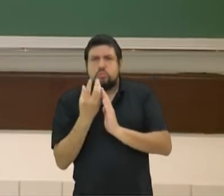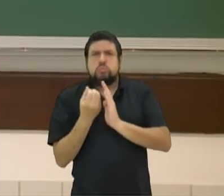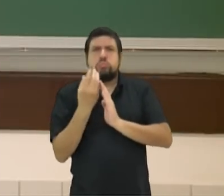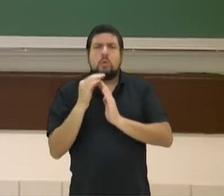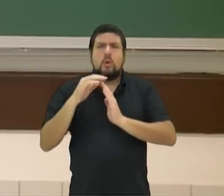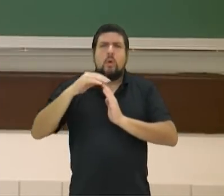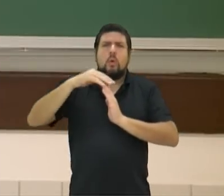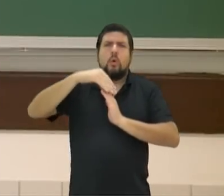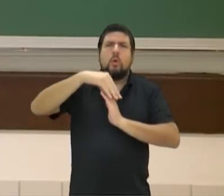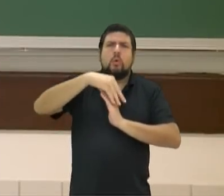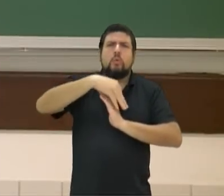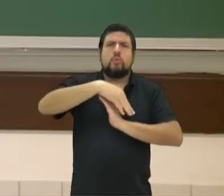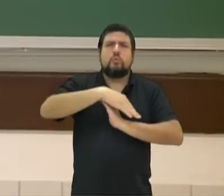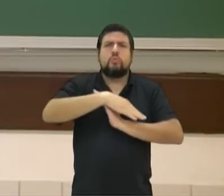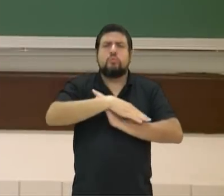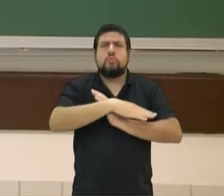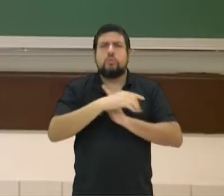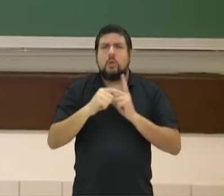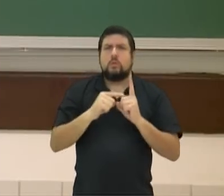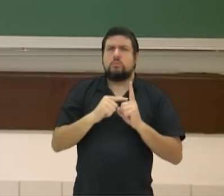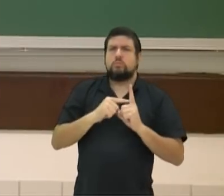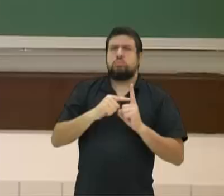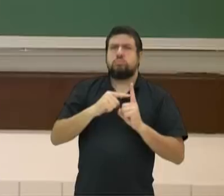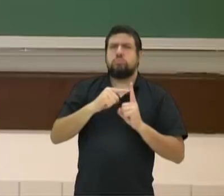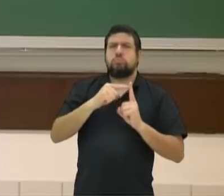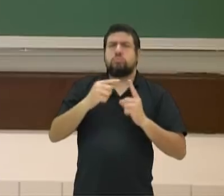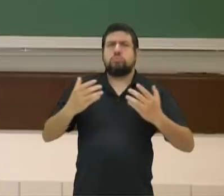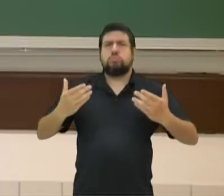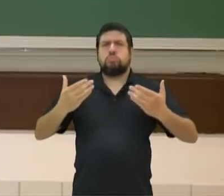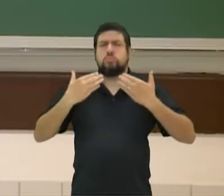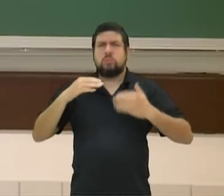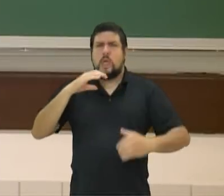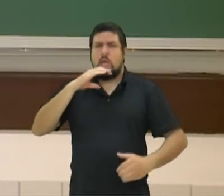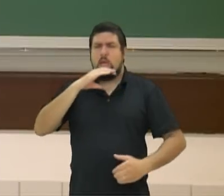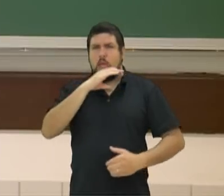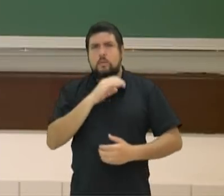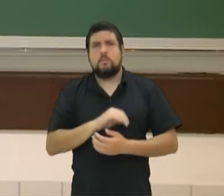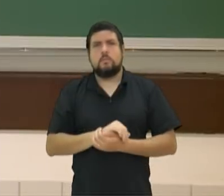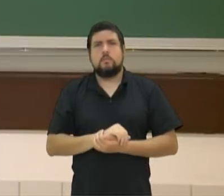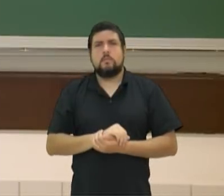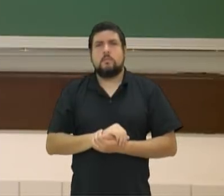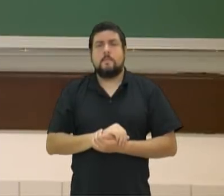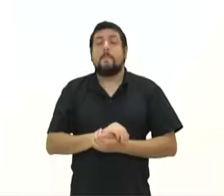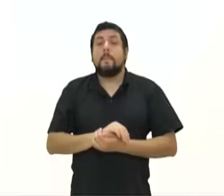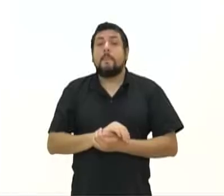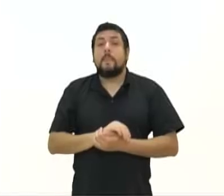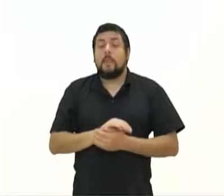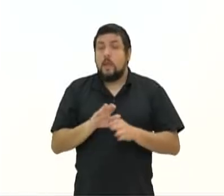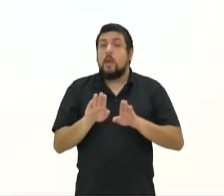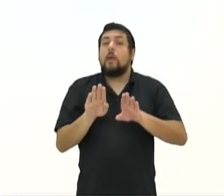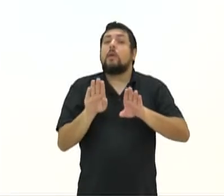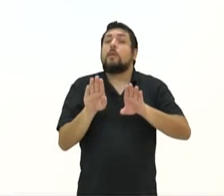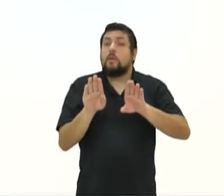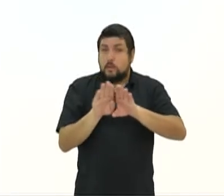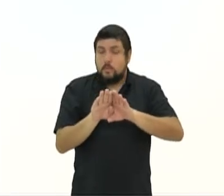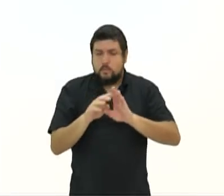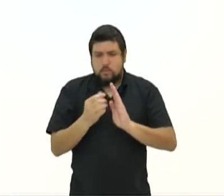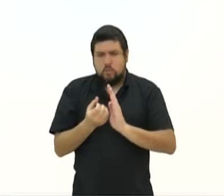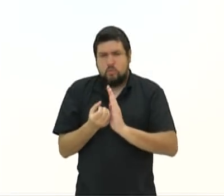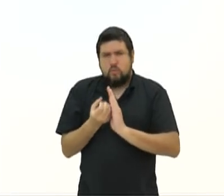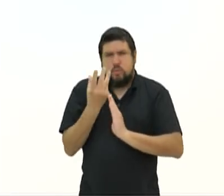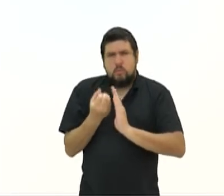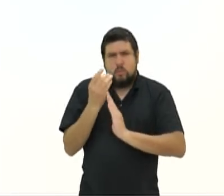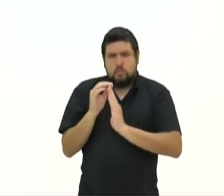muito. Além da temperatura que aumentava bastante, os vulcões eles também eliminavam